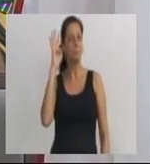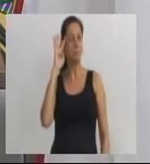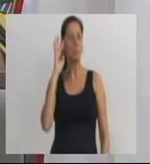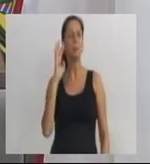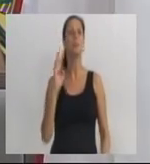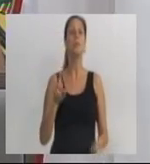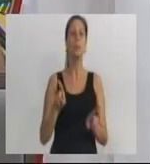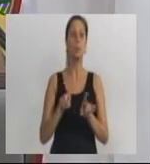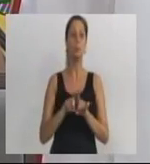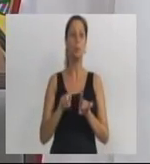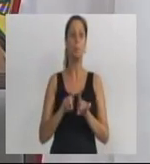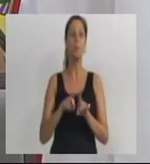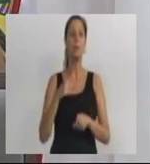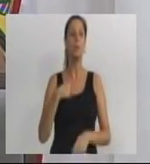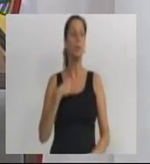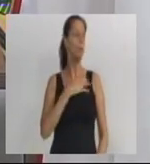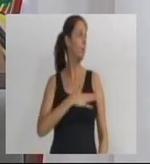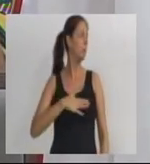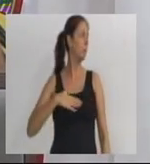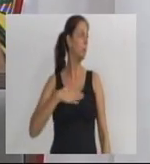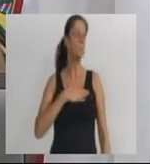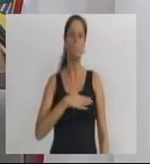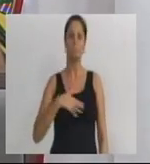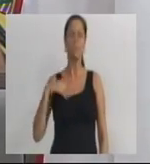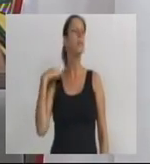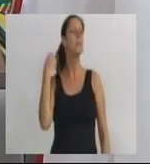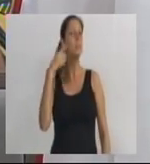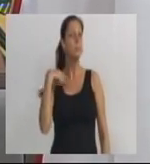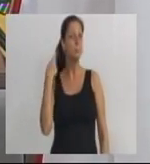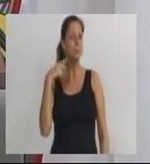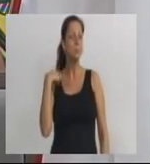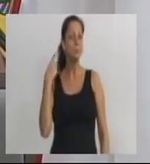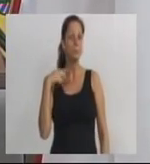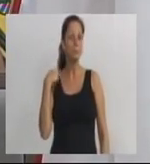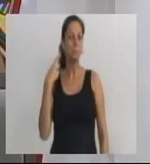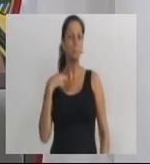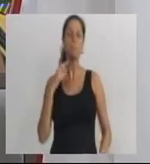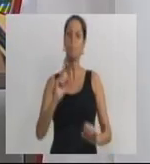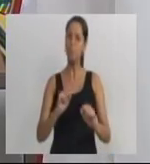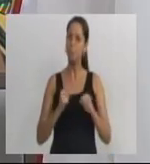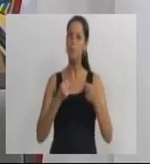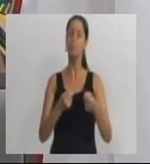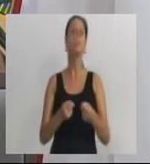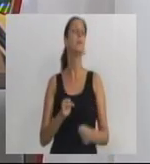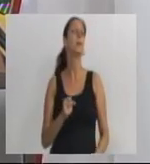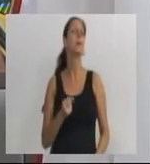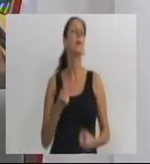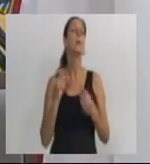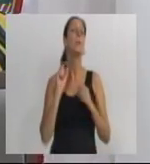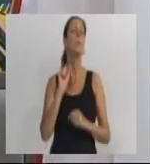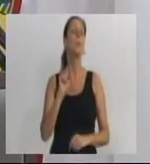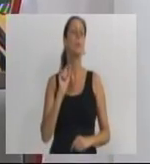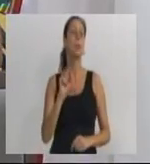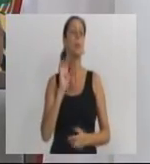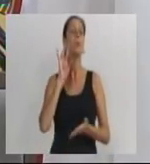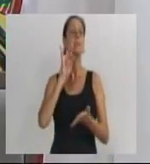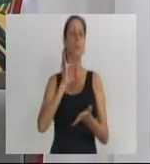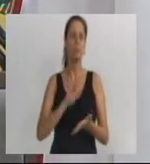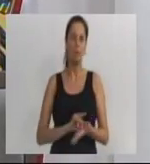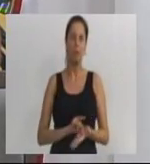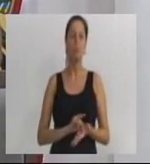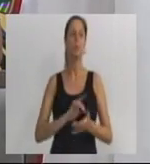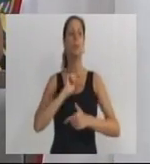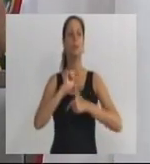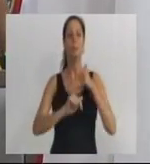quando eu gostaria que o deputado empenhasse esforços em trazer, em